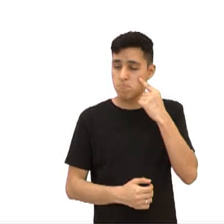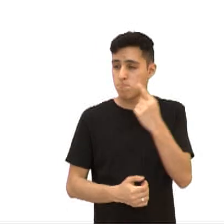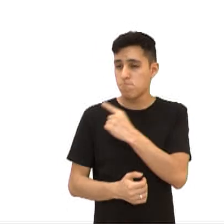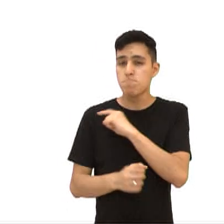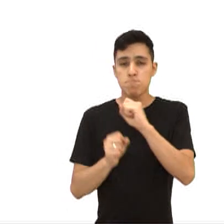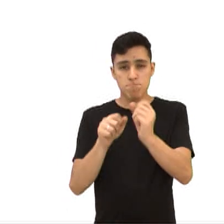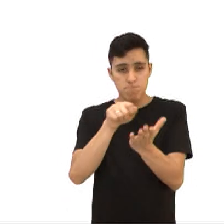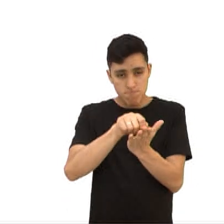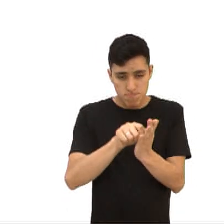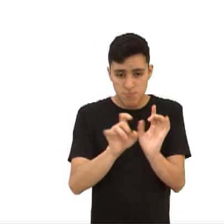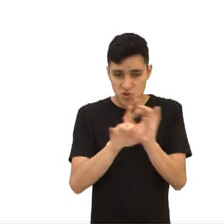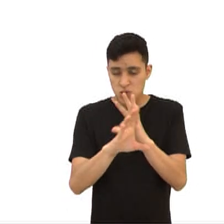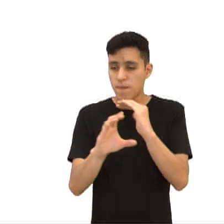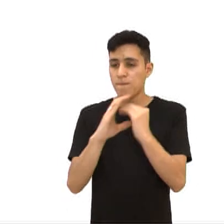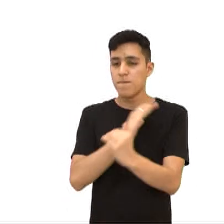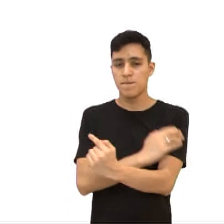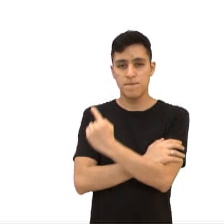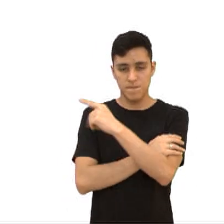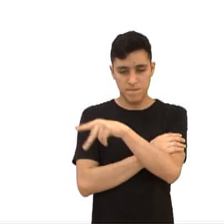josé.queller@escola.pr.gov.br. Anota lá de novo.